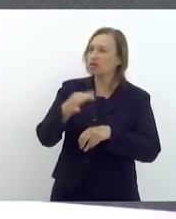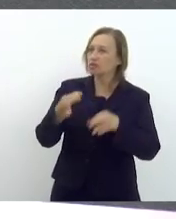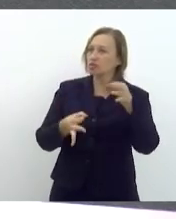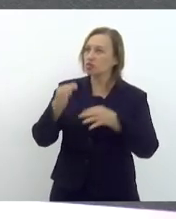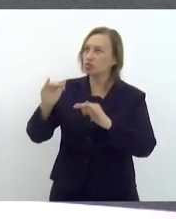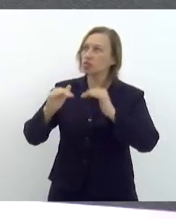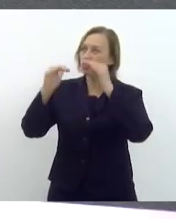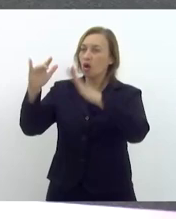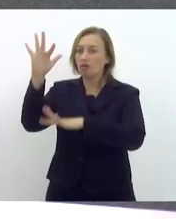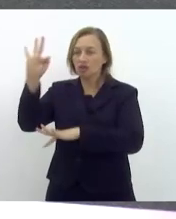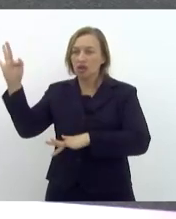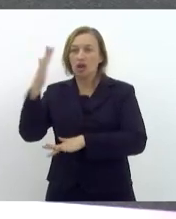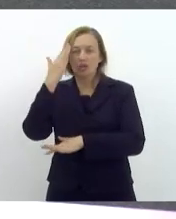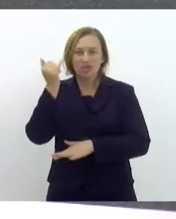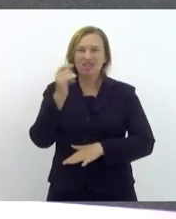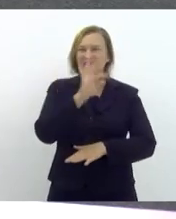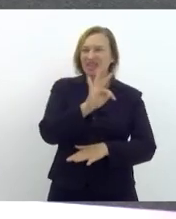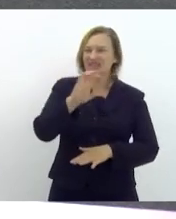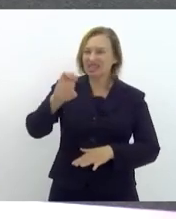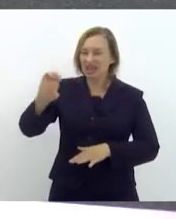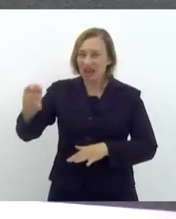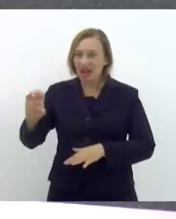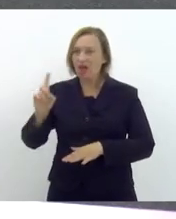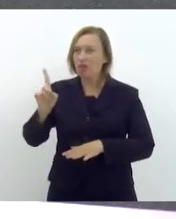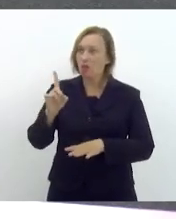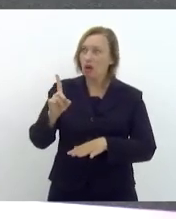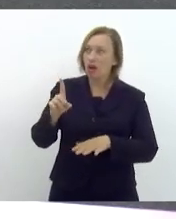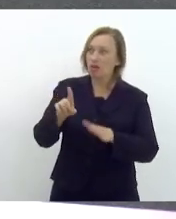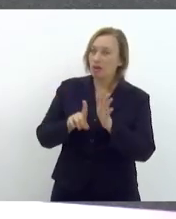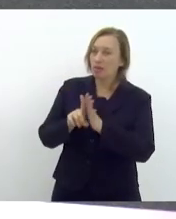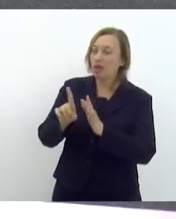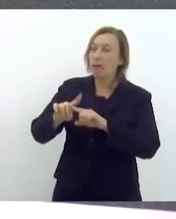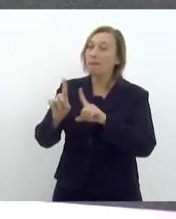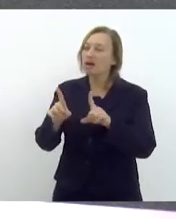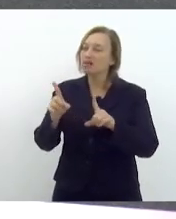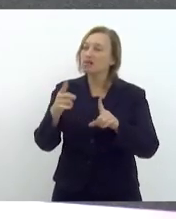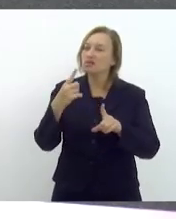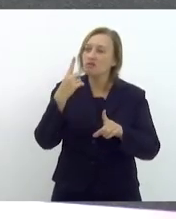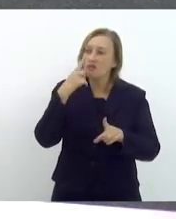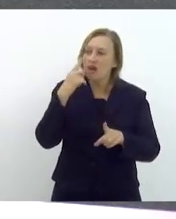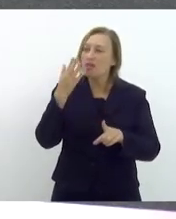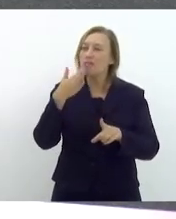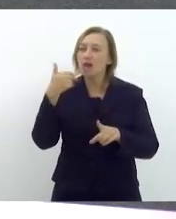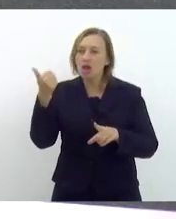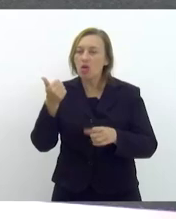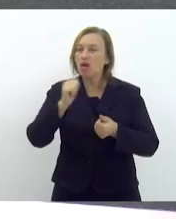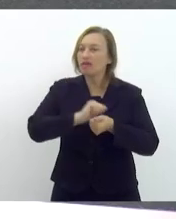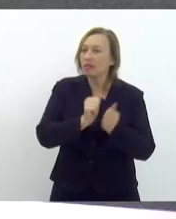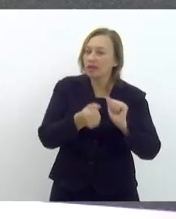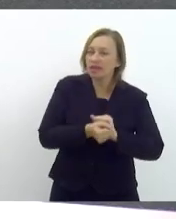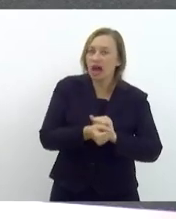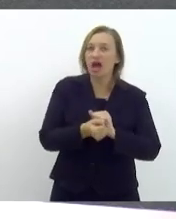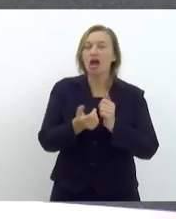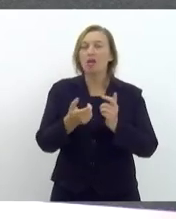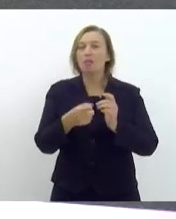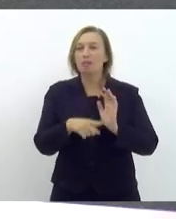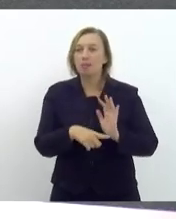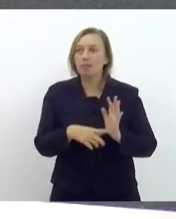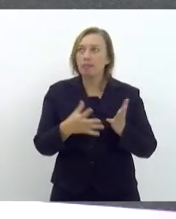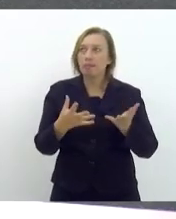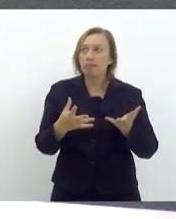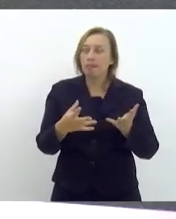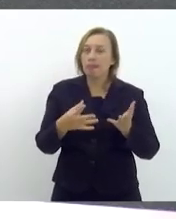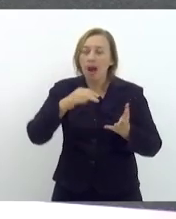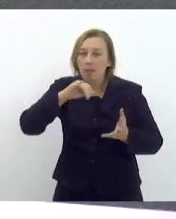eu sei que o TSE não é órgão para consulta mas a gente tentar entender adequar para a gente é